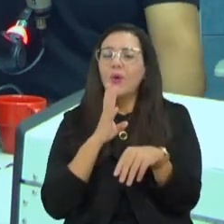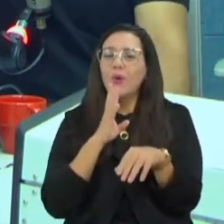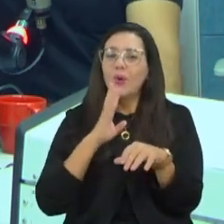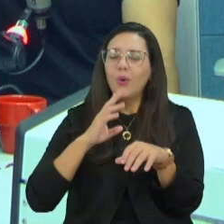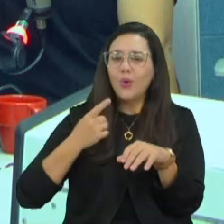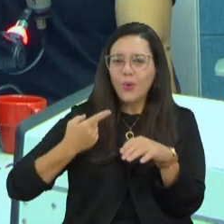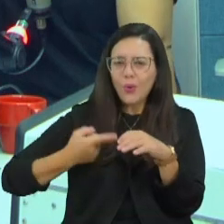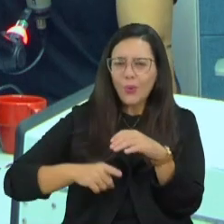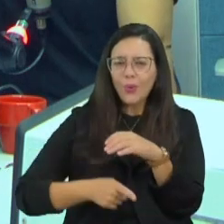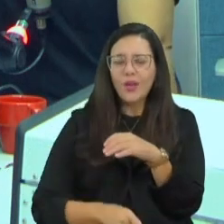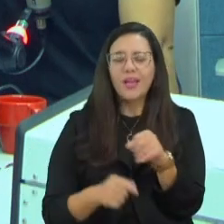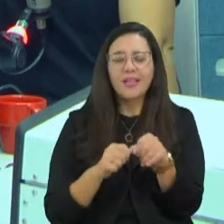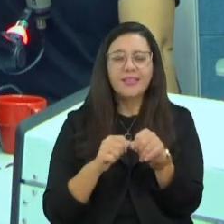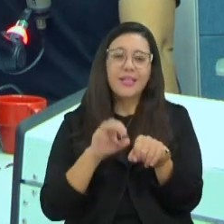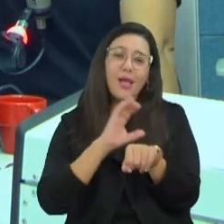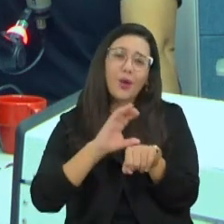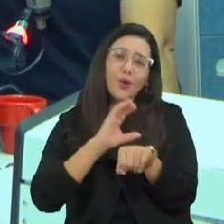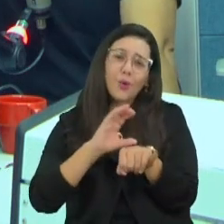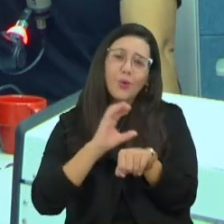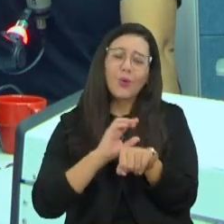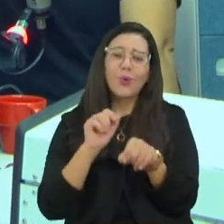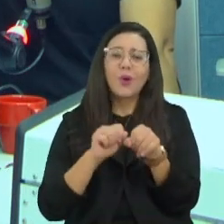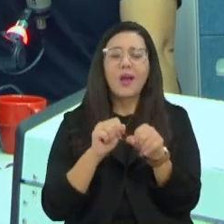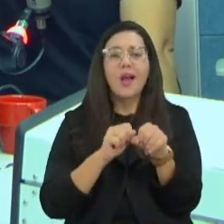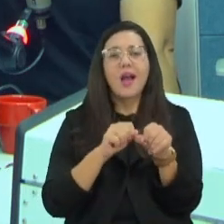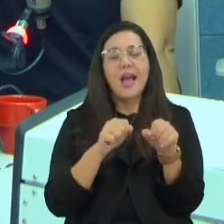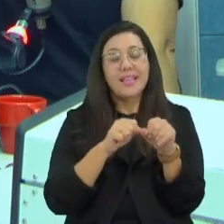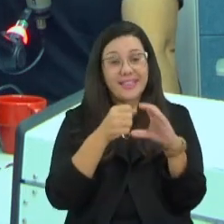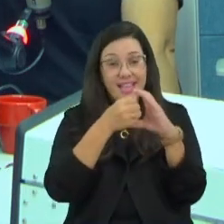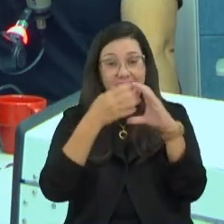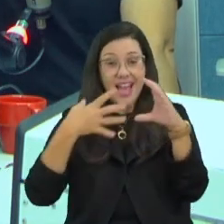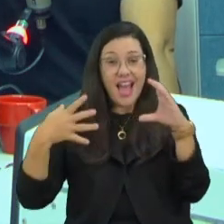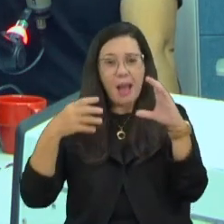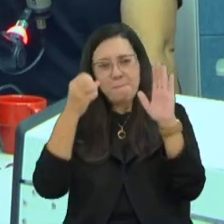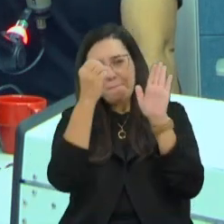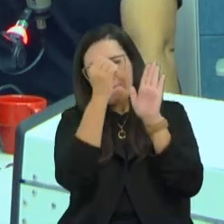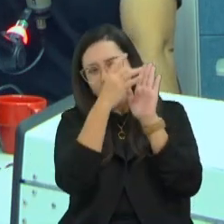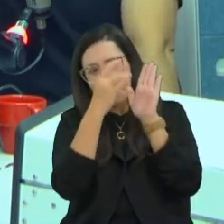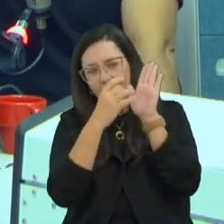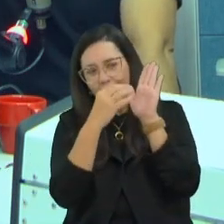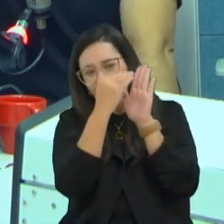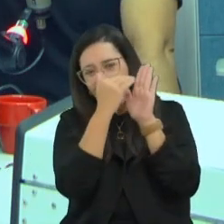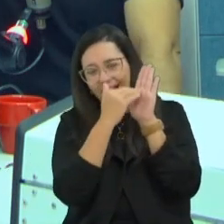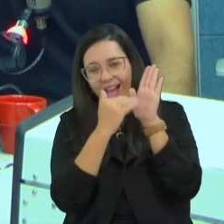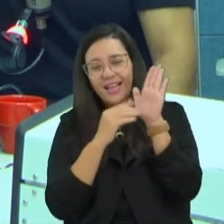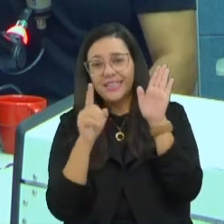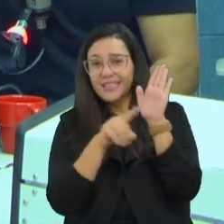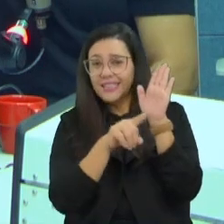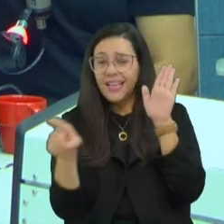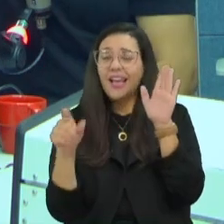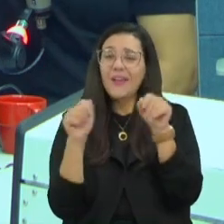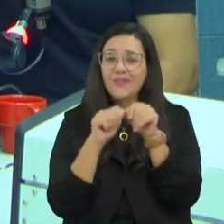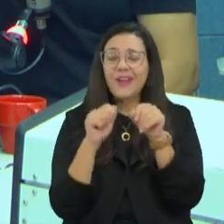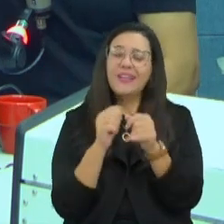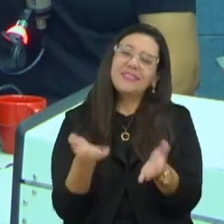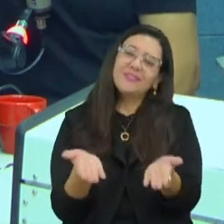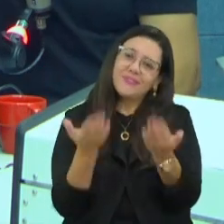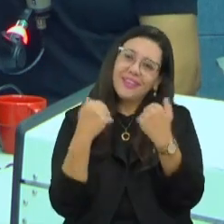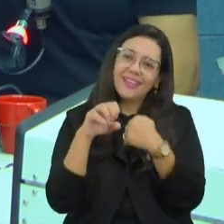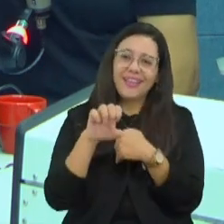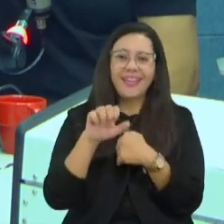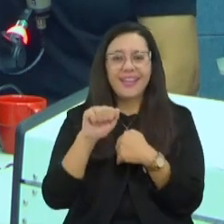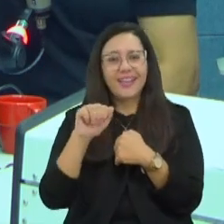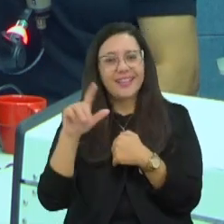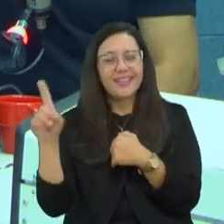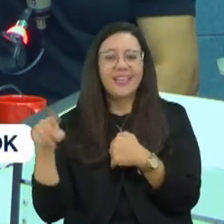os cursos, ver as oportunidades que esse curso oferece e para fazer, né, uma graduação em EAD conosco, uma vez que a gente tem